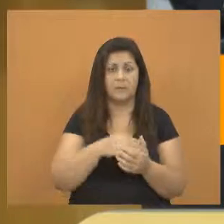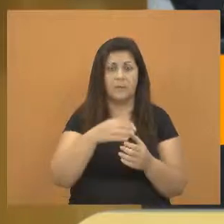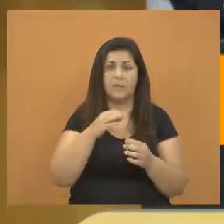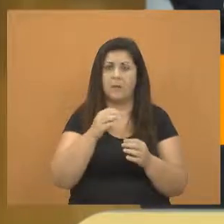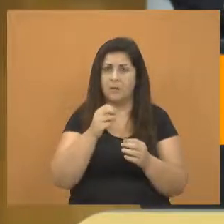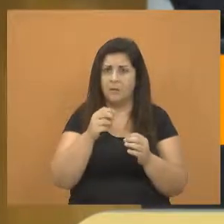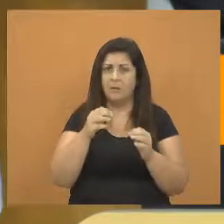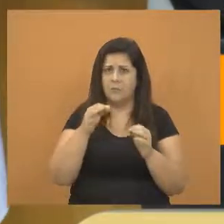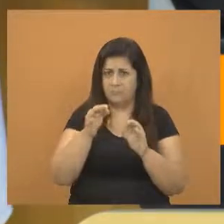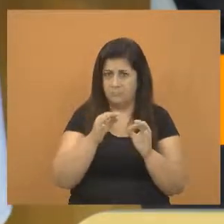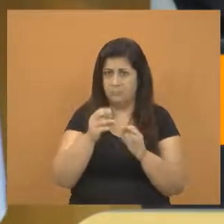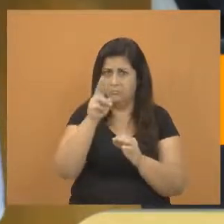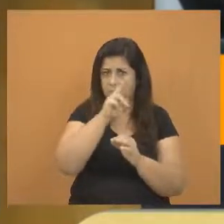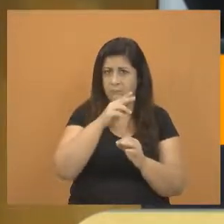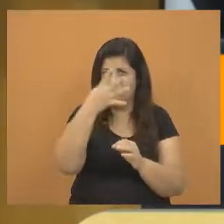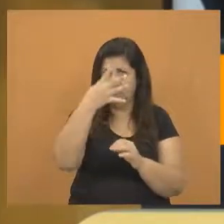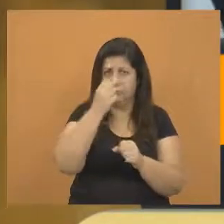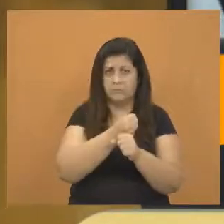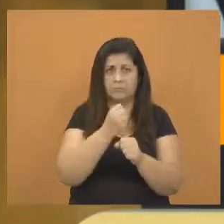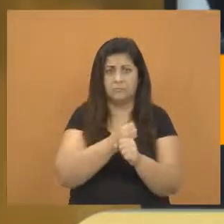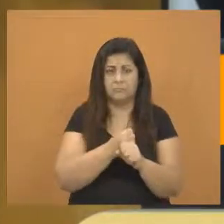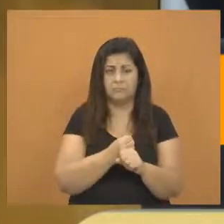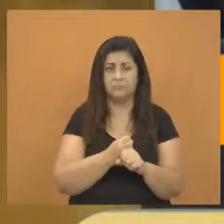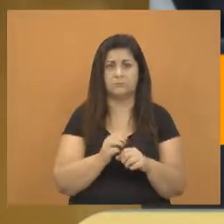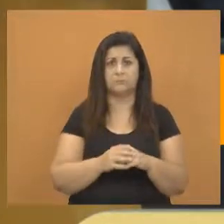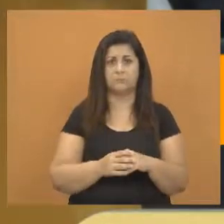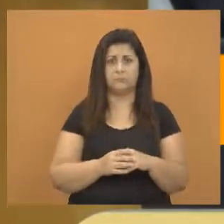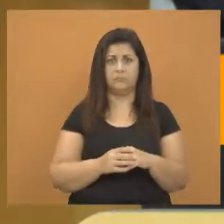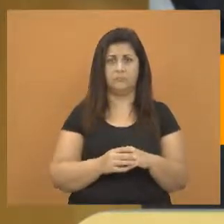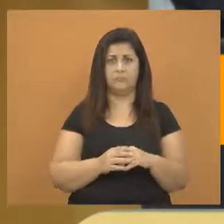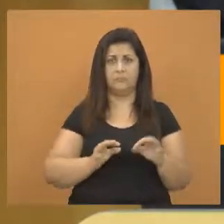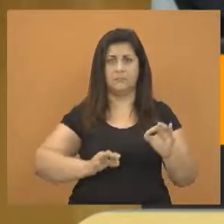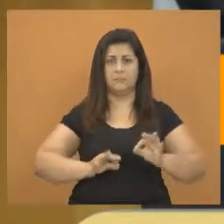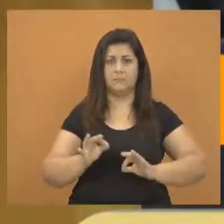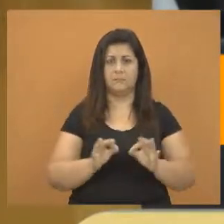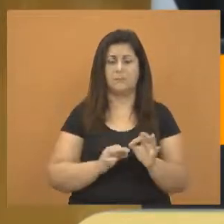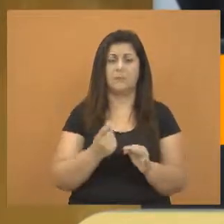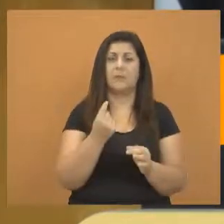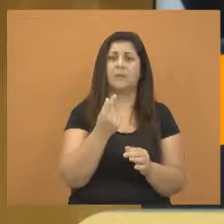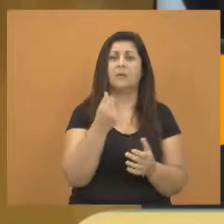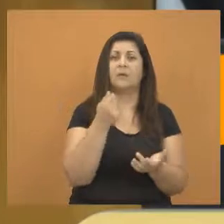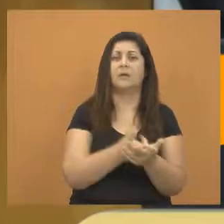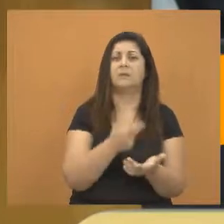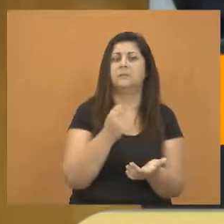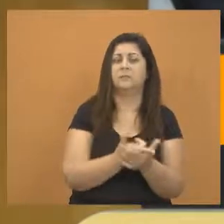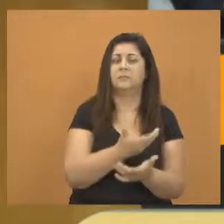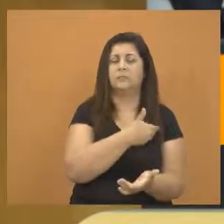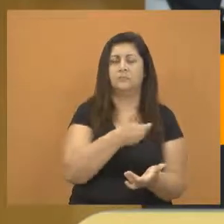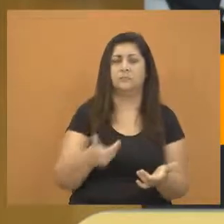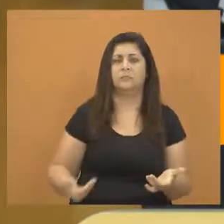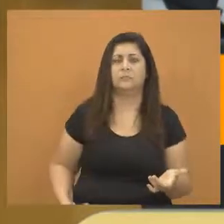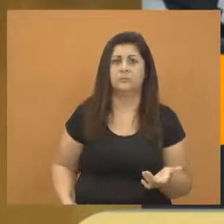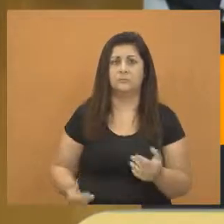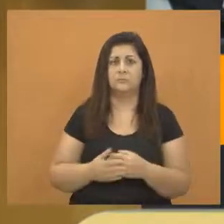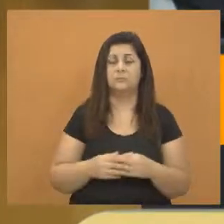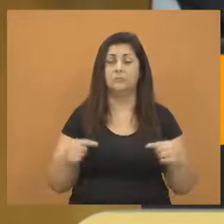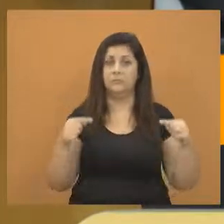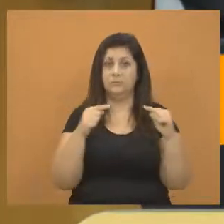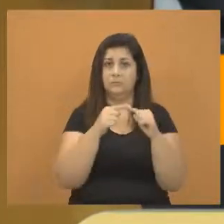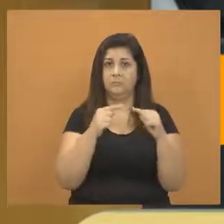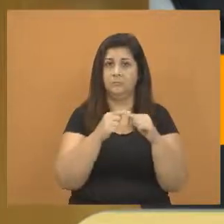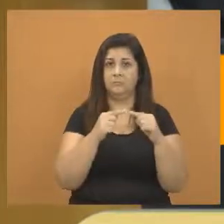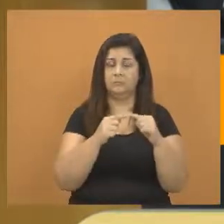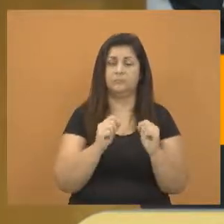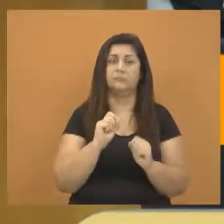4 anos, apresenta a previsão de alocação dos gastos do governo. Os objetivos foram